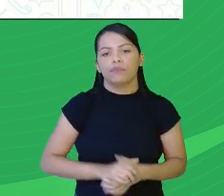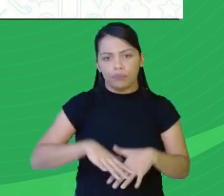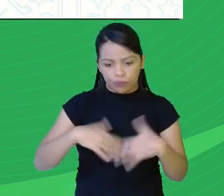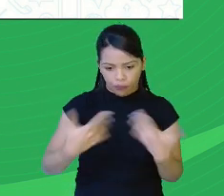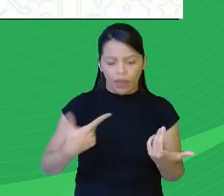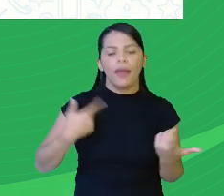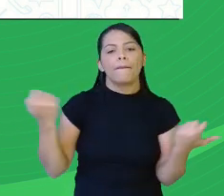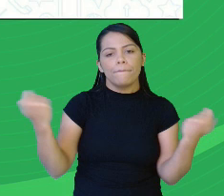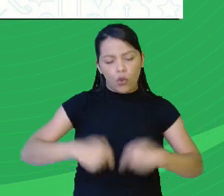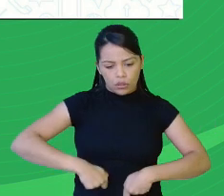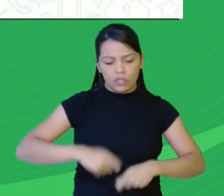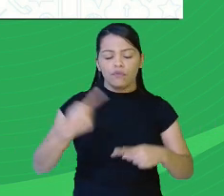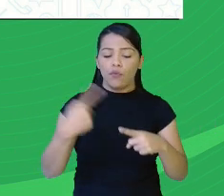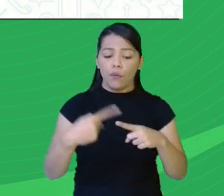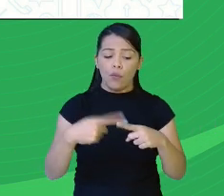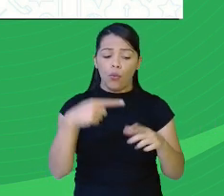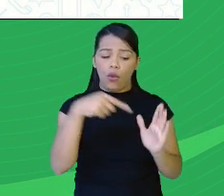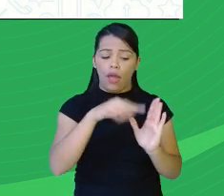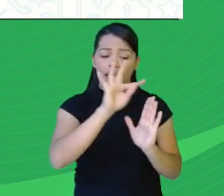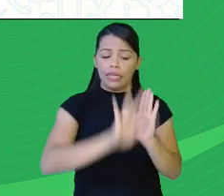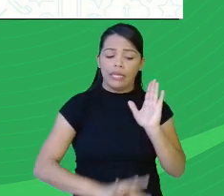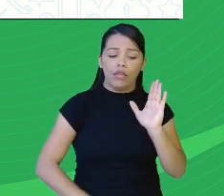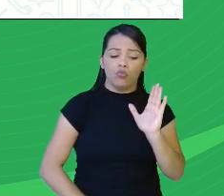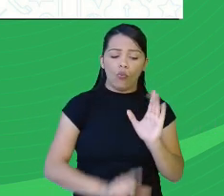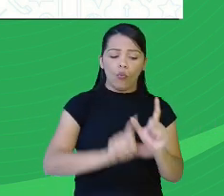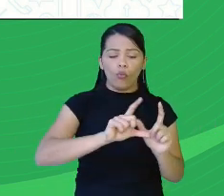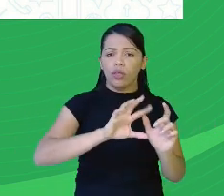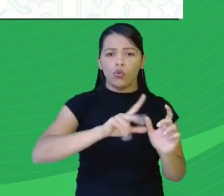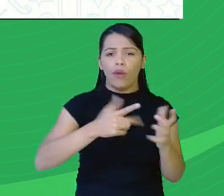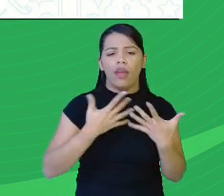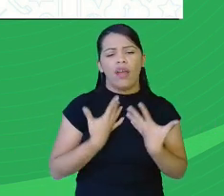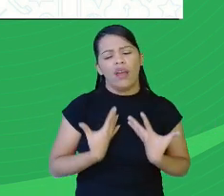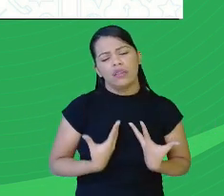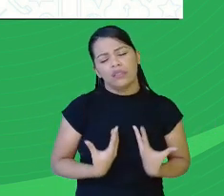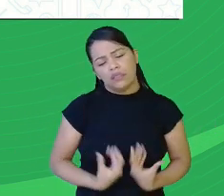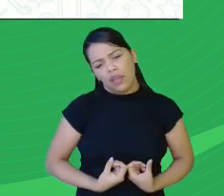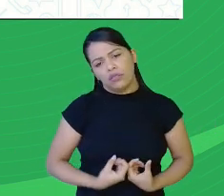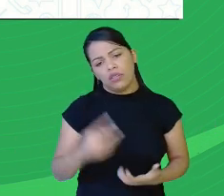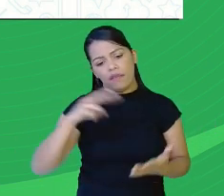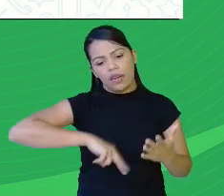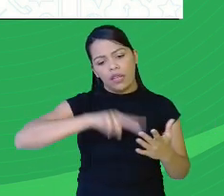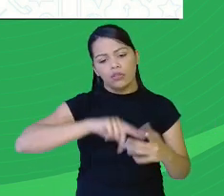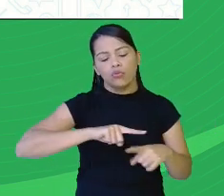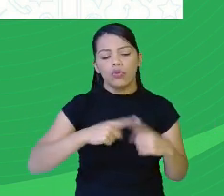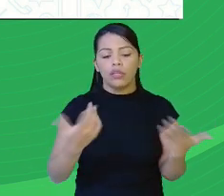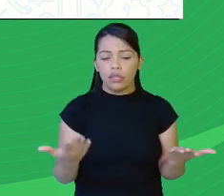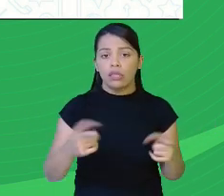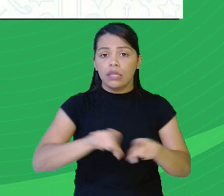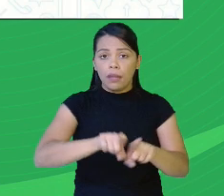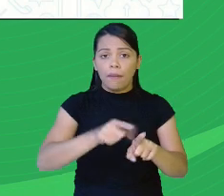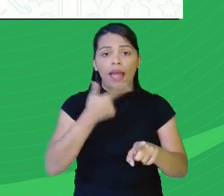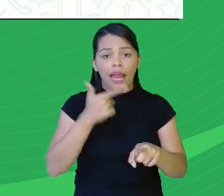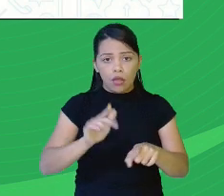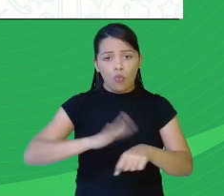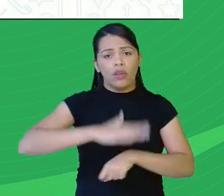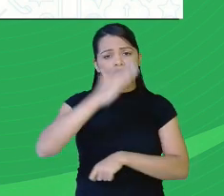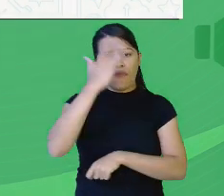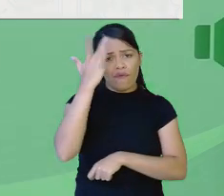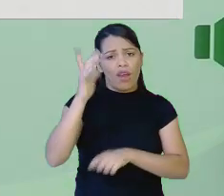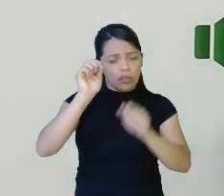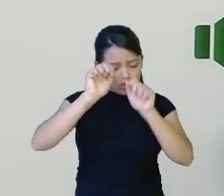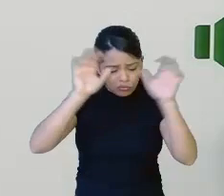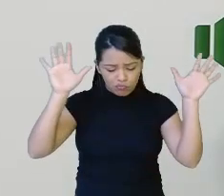ser um texto curto, que não vai ser tão cansativa a leitura, e também a linguagem de fácil